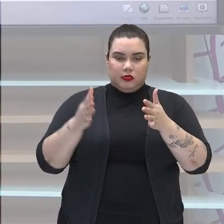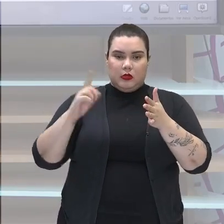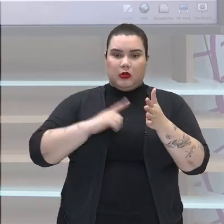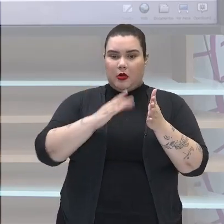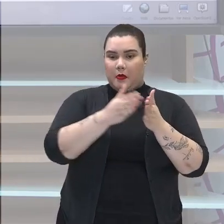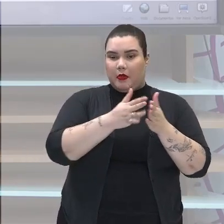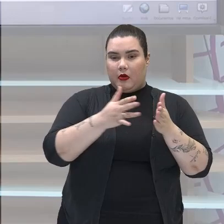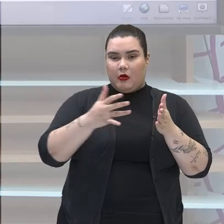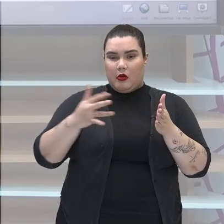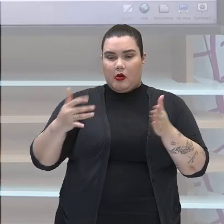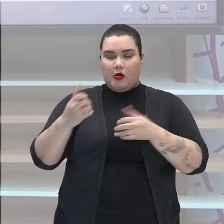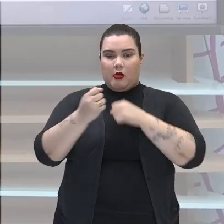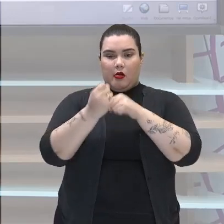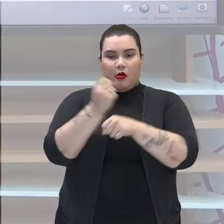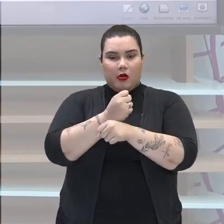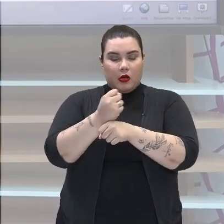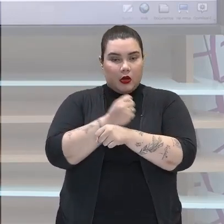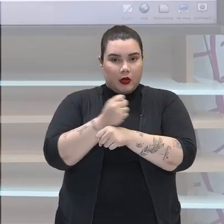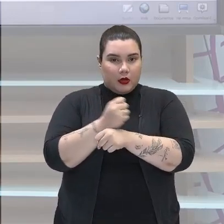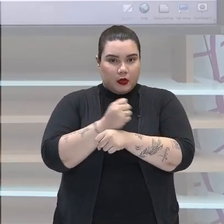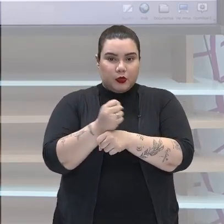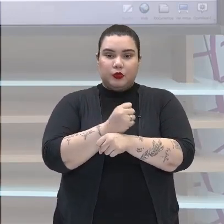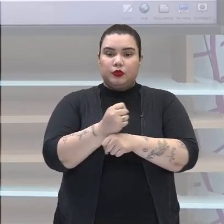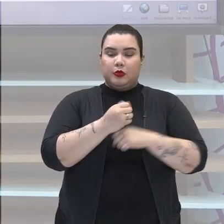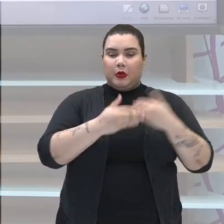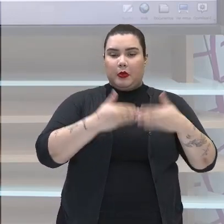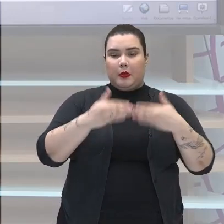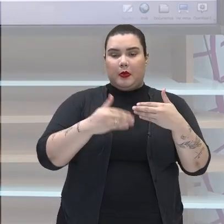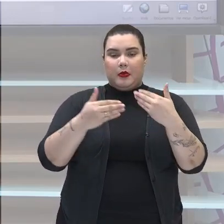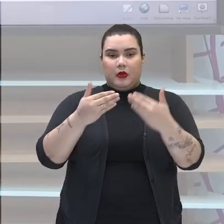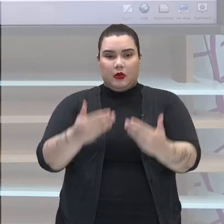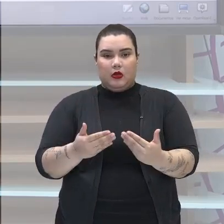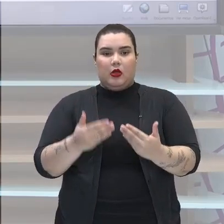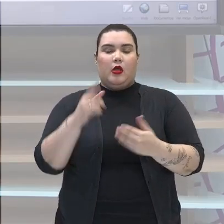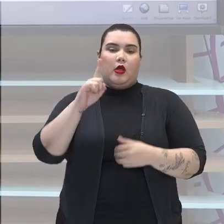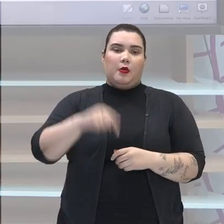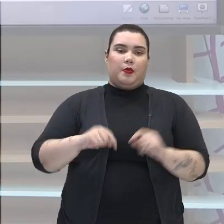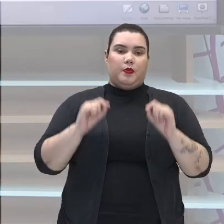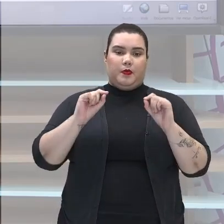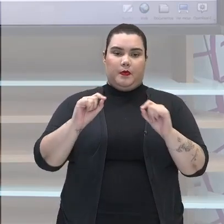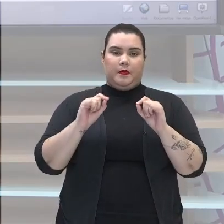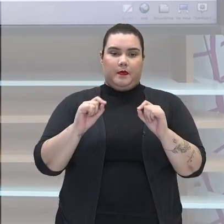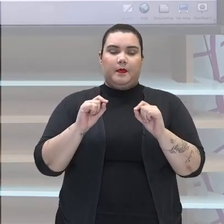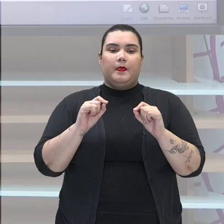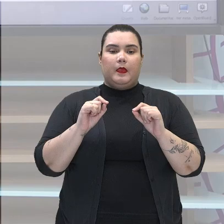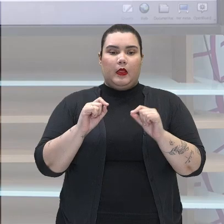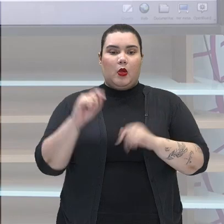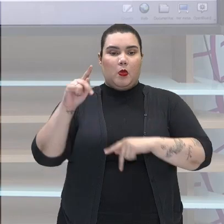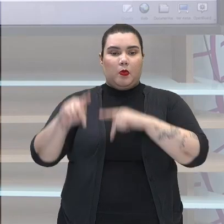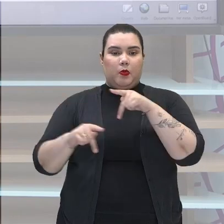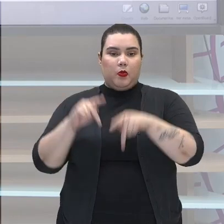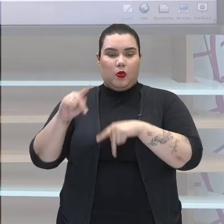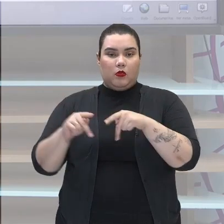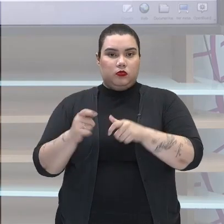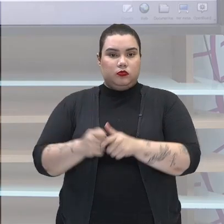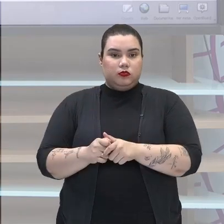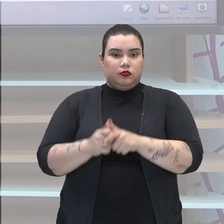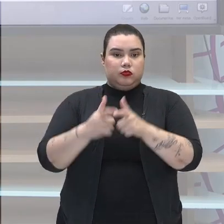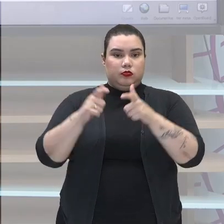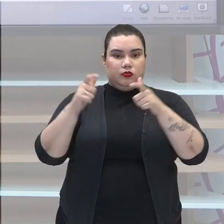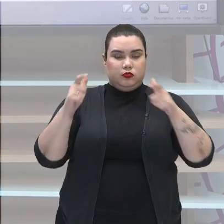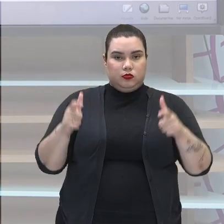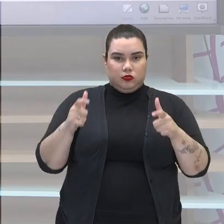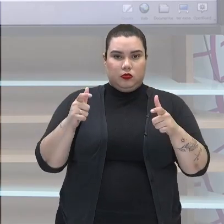e das décadas, né, vai tornando-se uma nação cada vez maior e